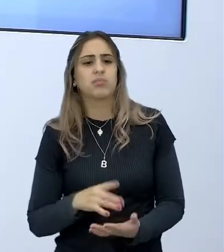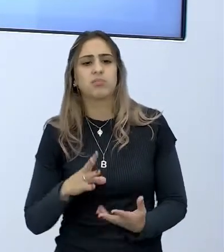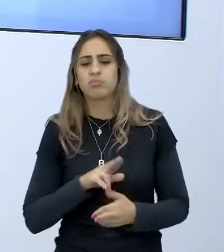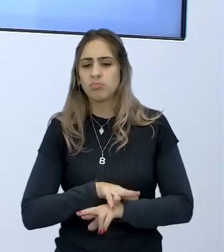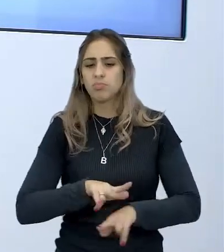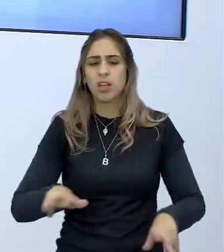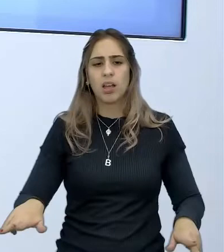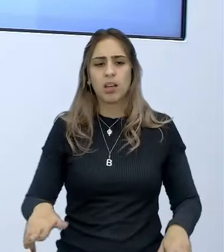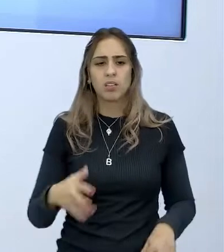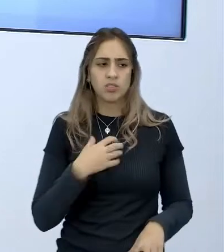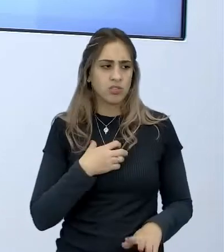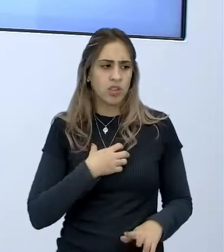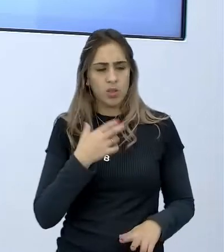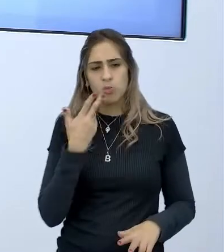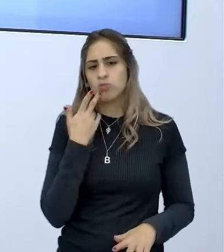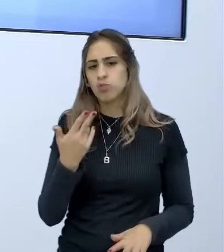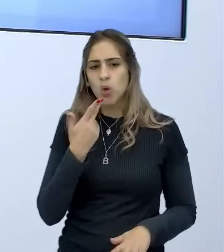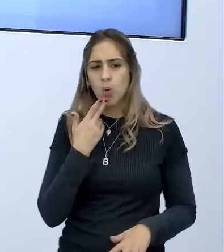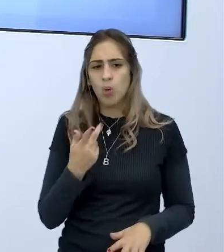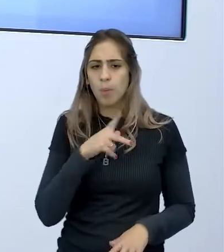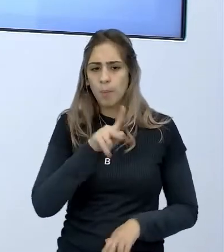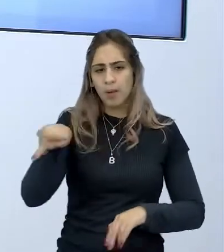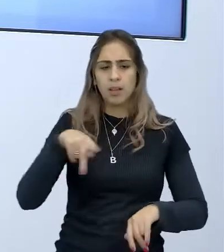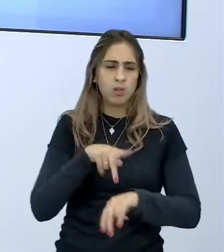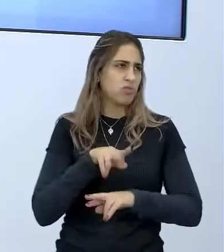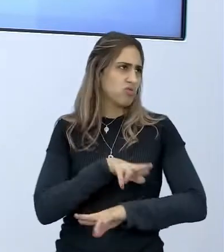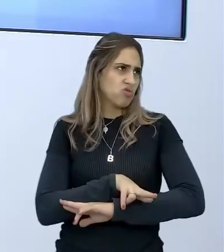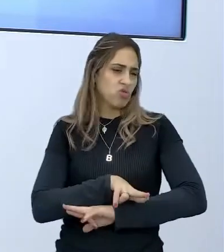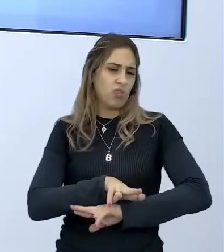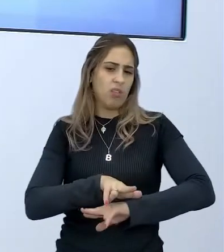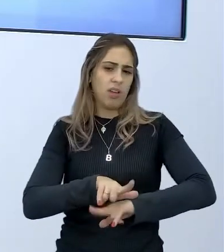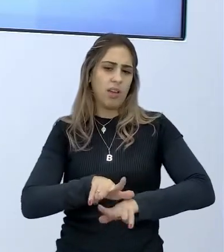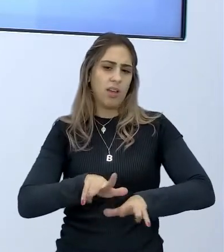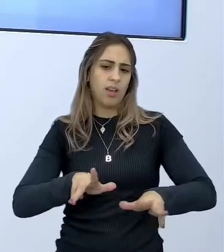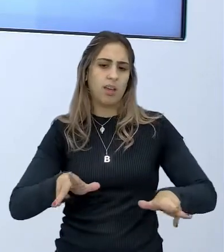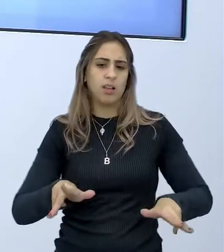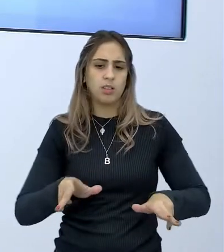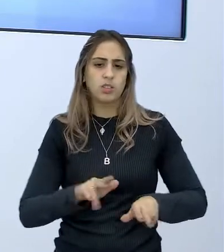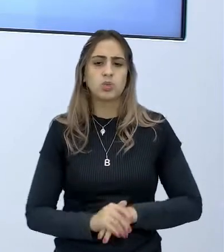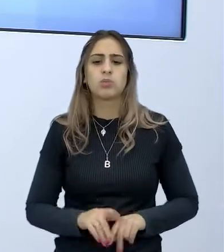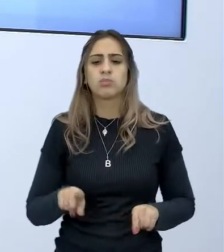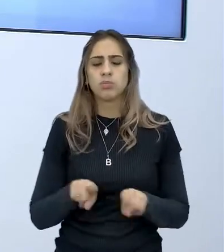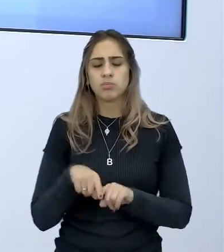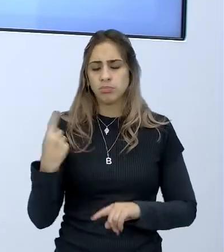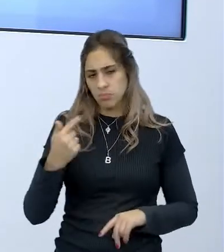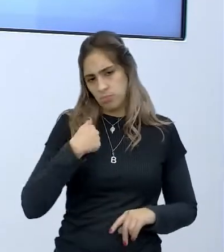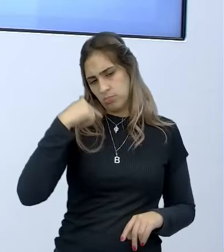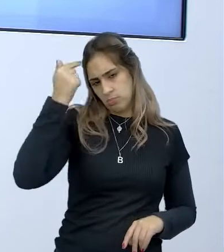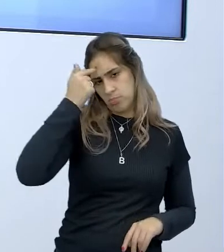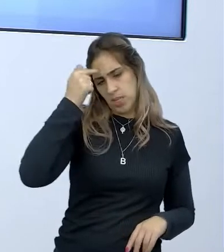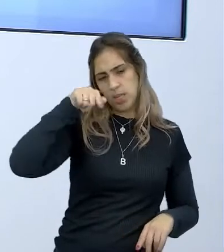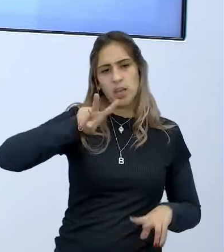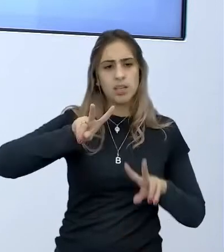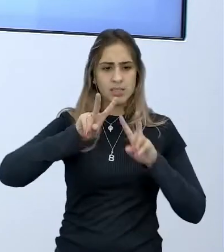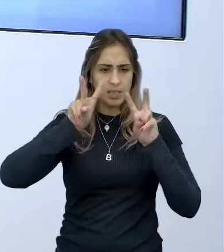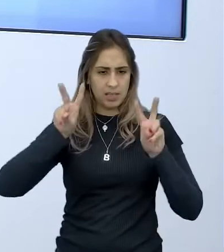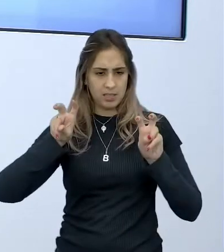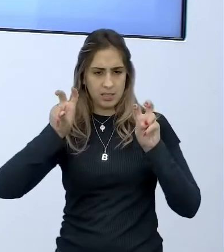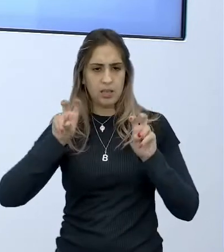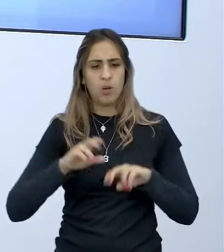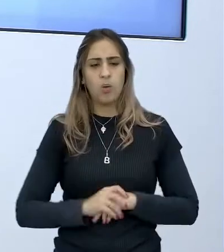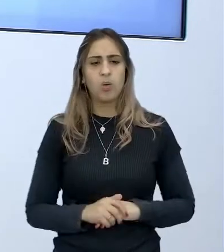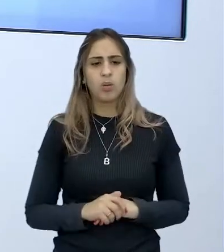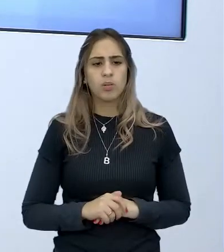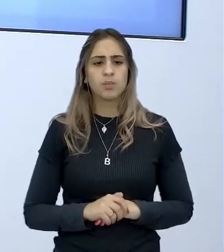etnias, né, que também nos faz um país muito diverso. Além da gente pensar sobre essa questão